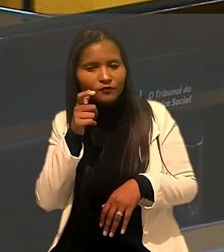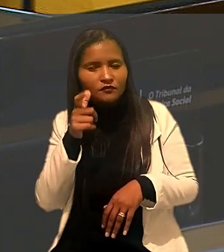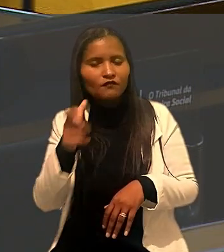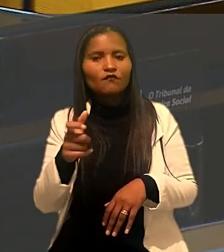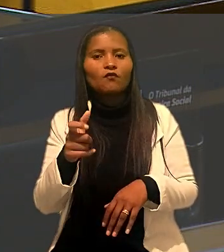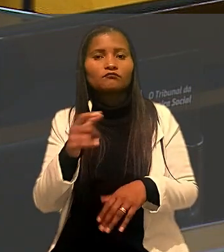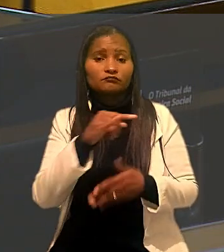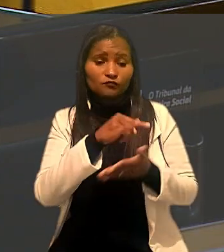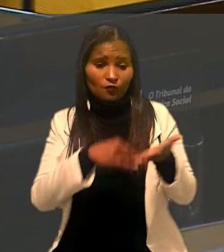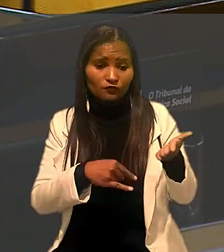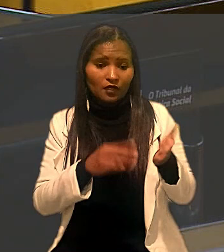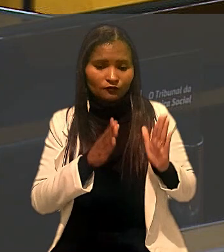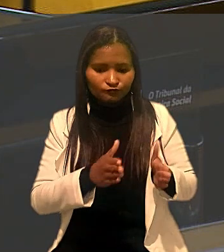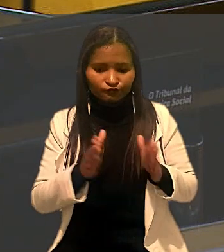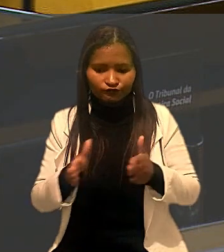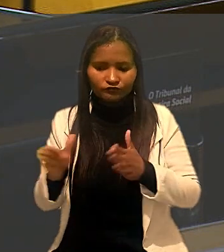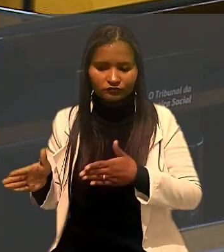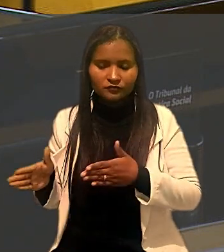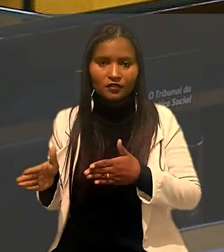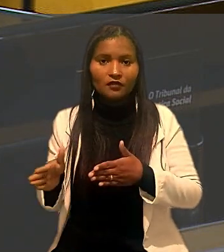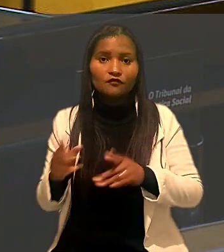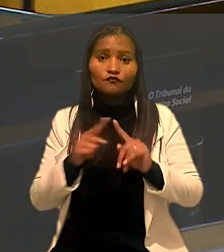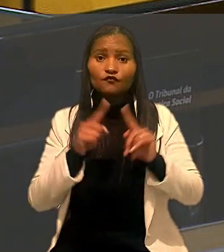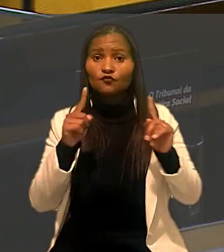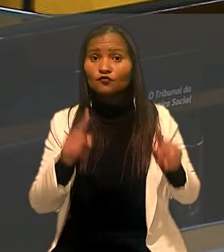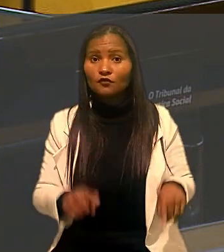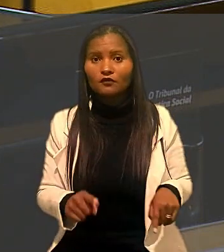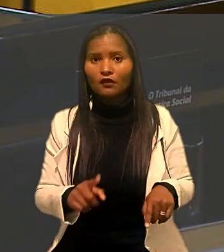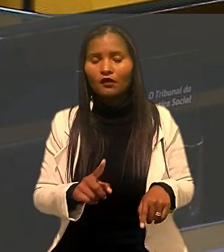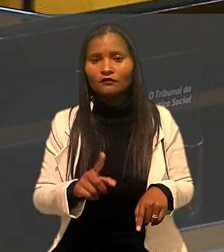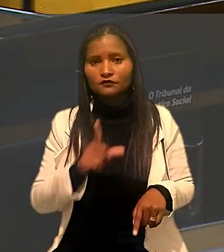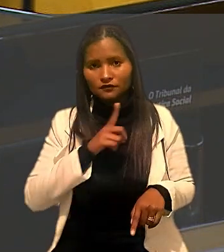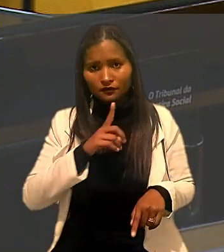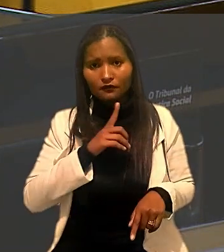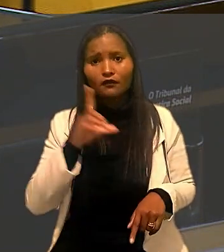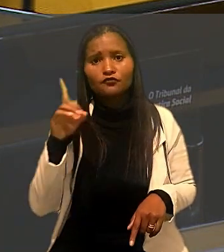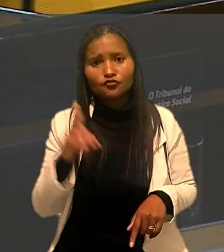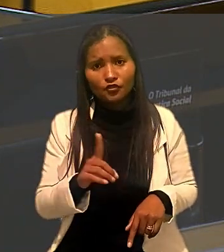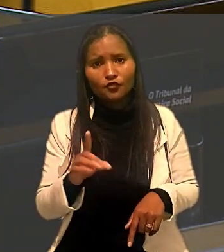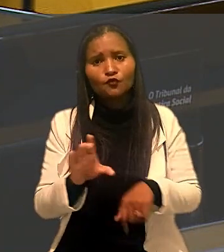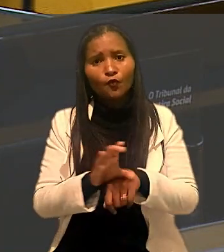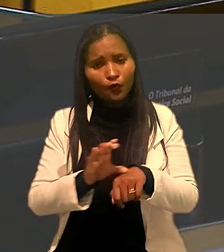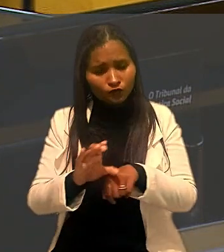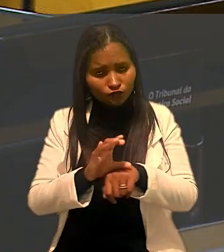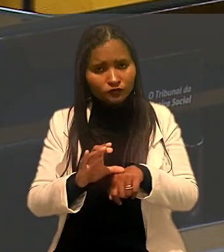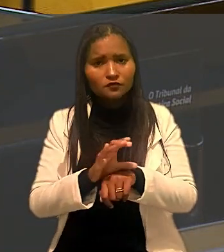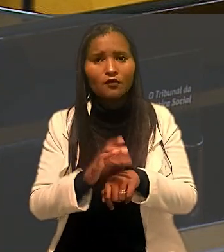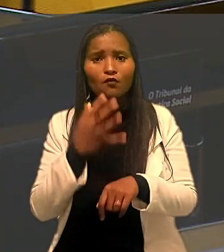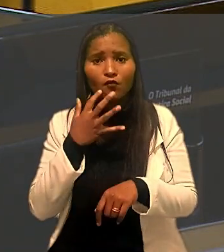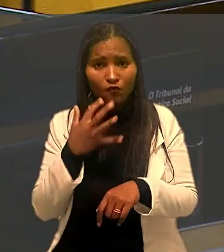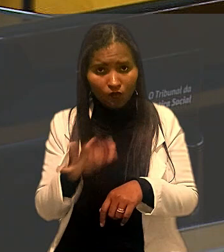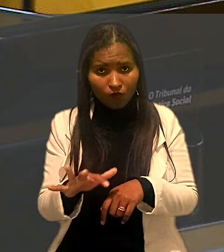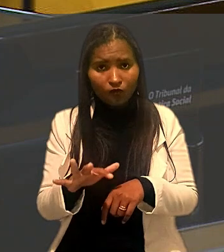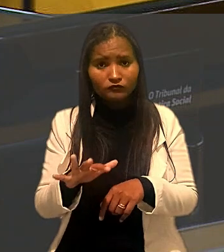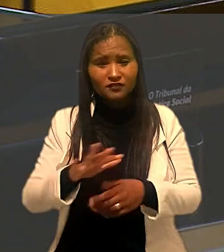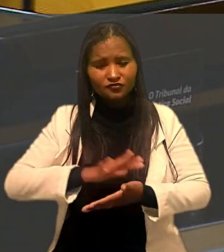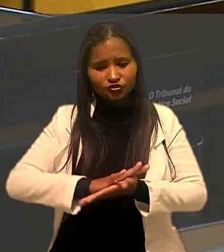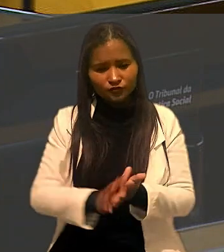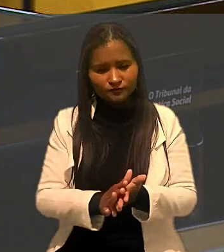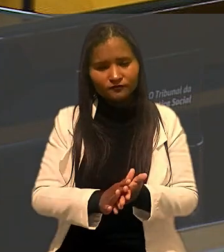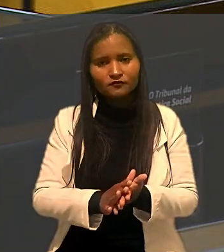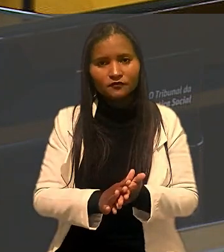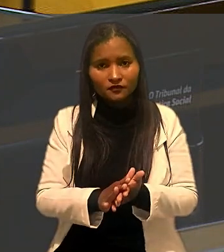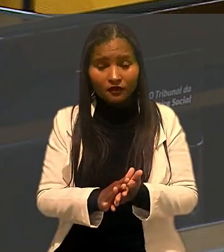observou que mesmo nos contratos intermitentes, os empregados não estão descobertos da proteção constitucional contra